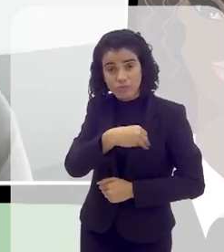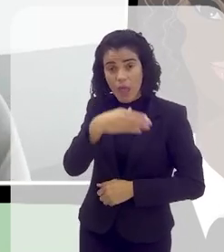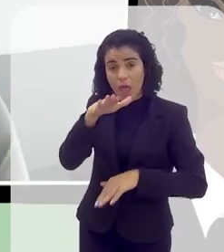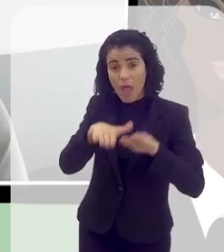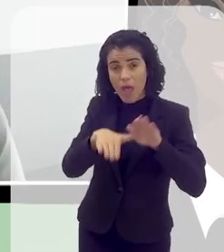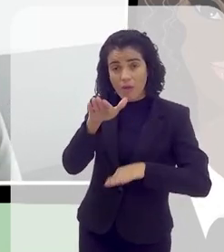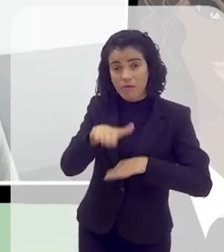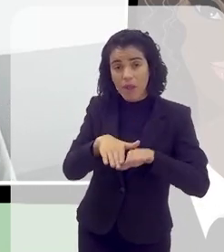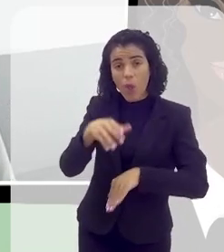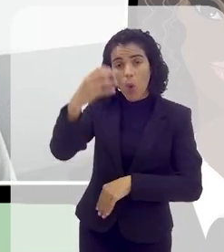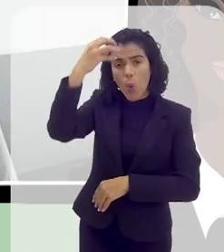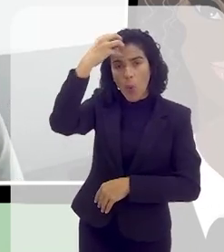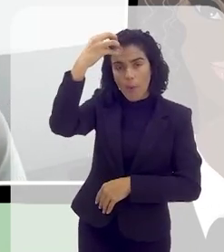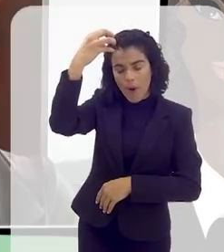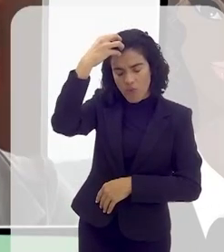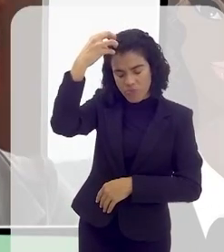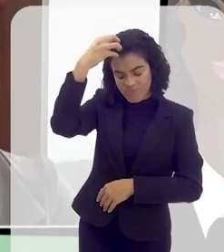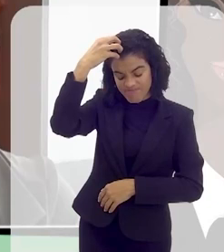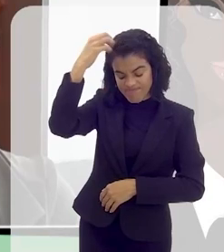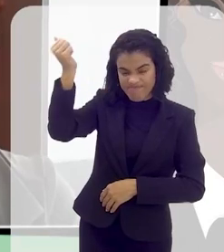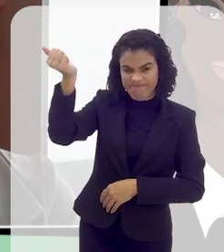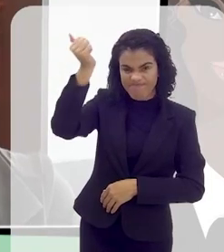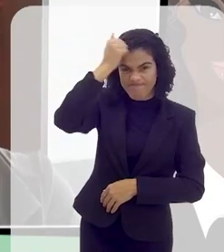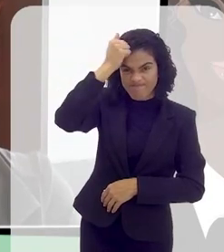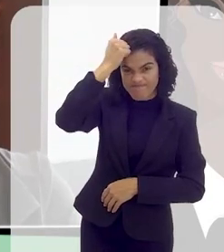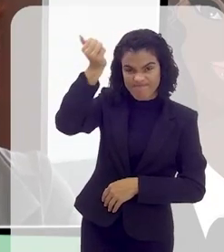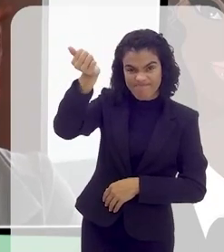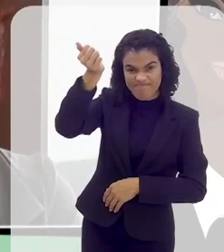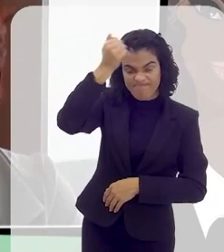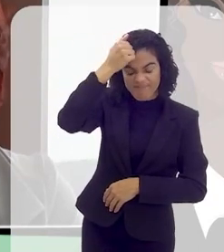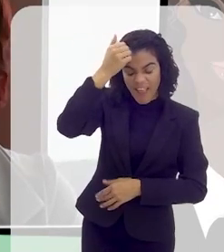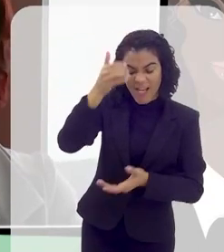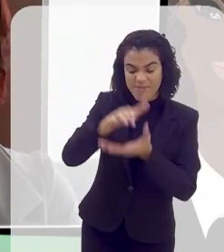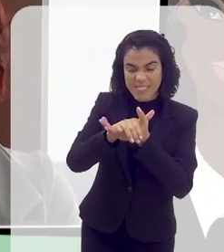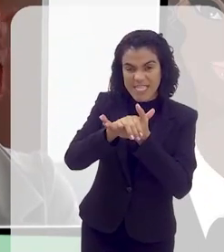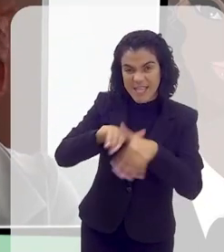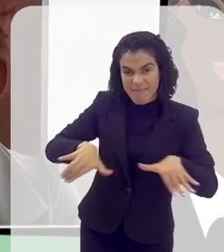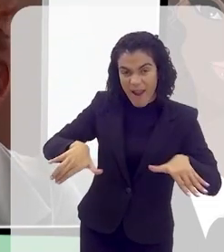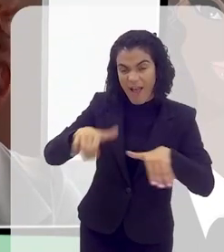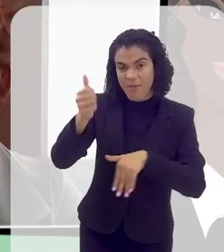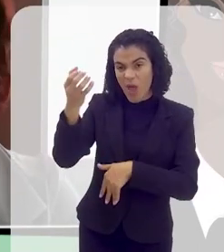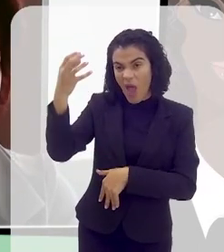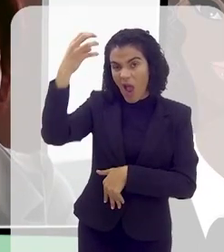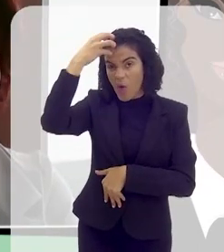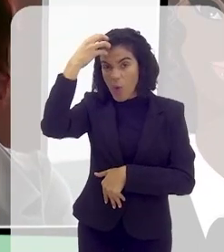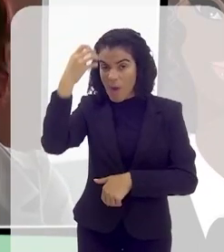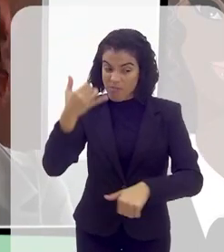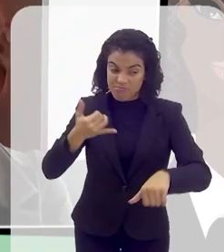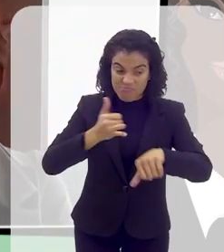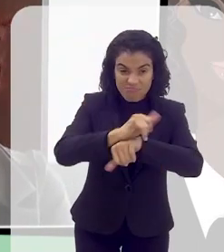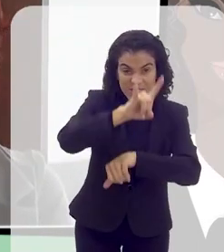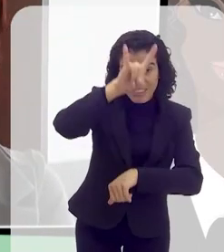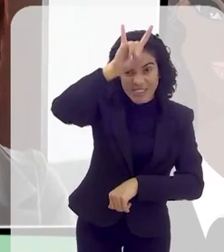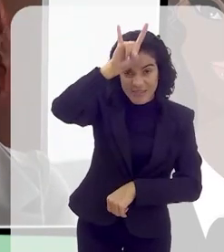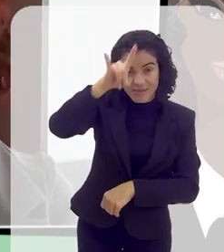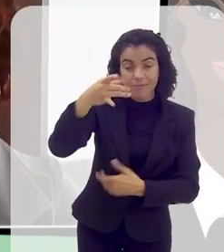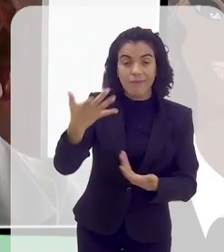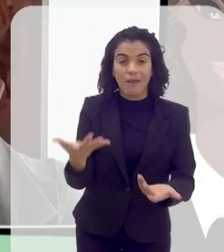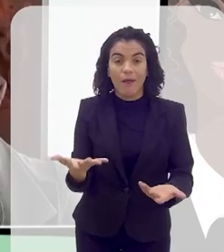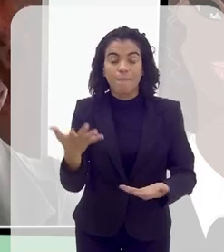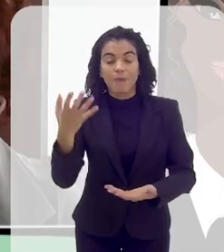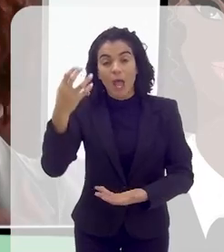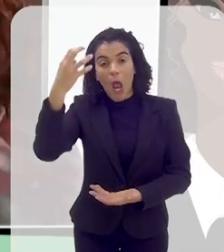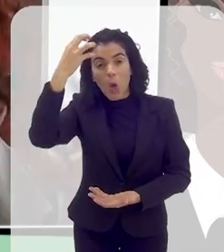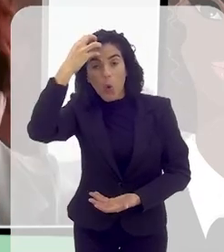ele, muitas vezes cheio de culpa. E aí a culpa por ter separado, a culpa por ter traído, a